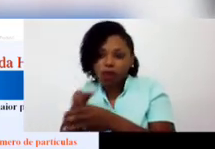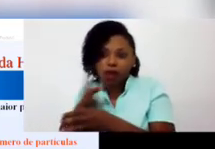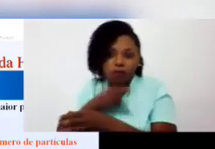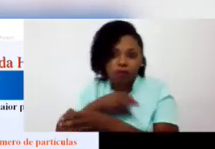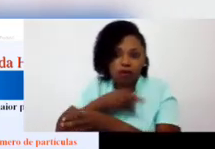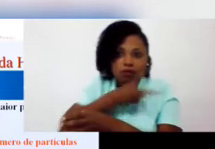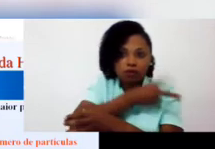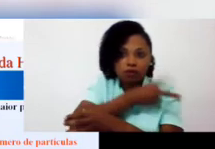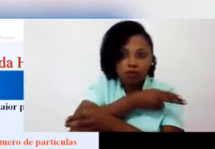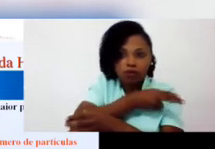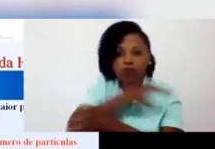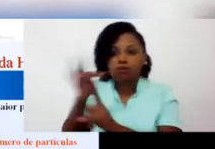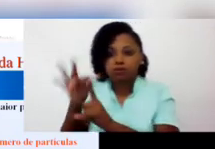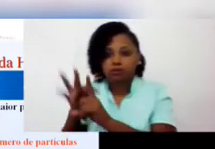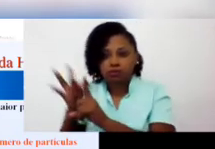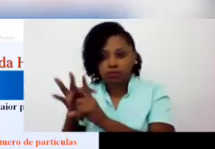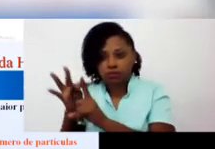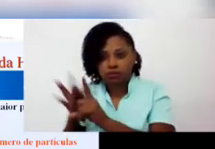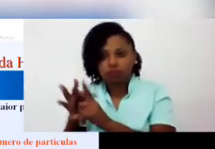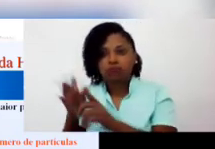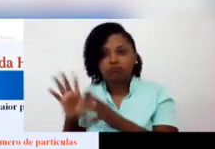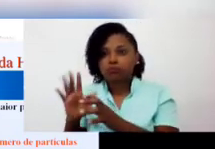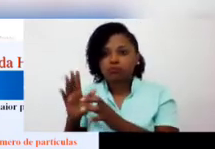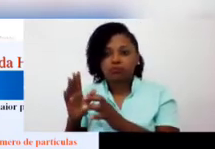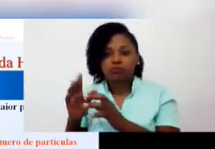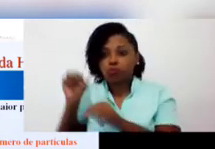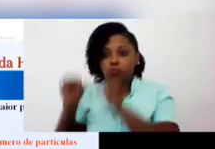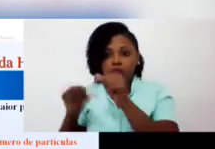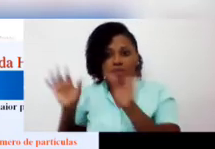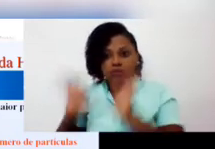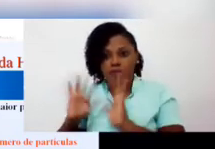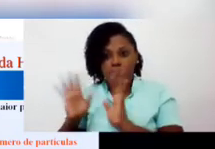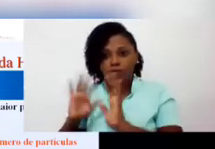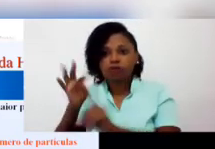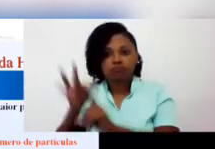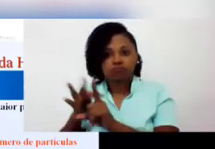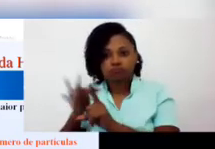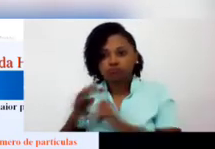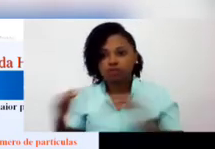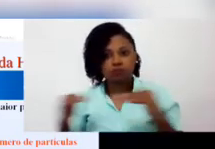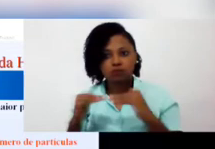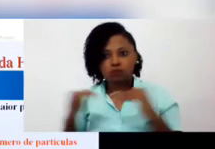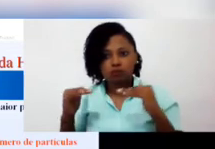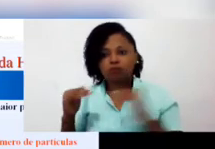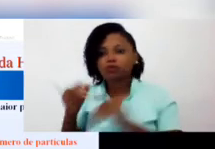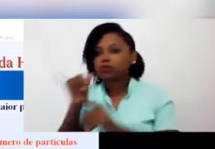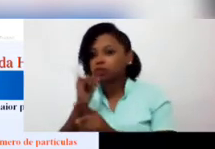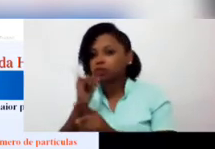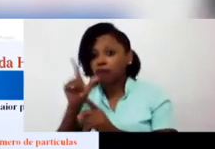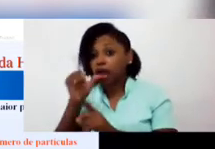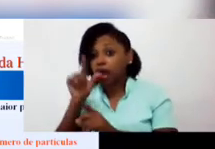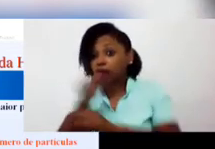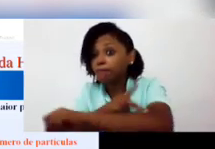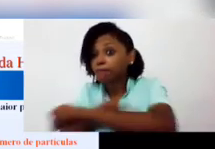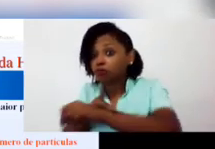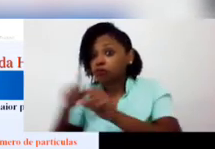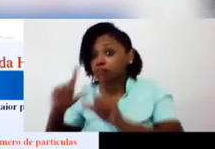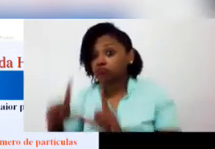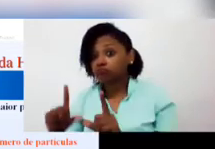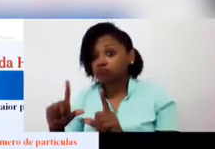em relação à mesma temperatura, a gente não está mexendo aqui, não estamos aumentando, não estamos variando a temperatura, estamos aqui, tanto no